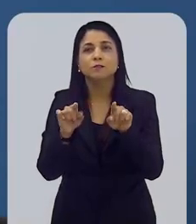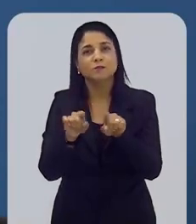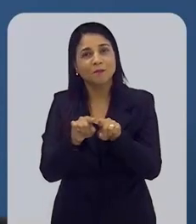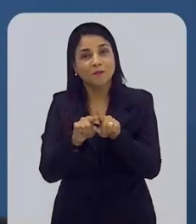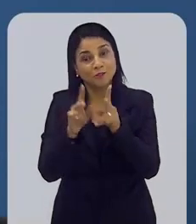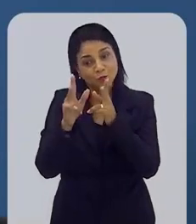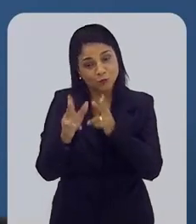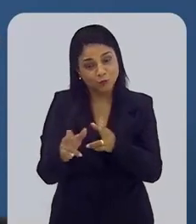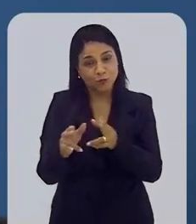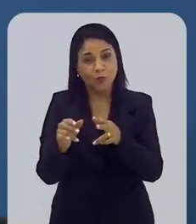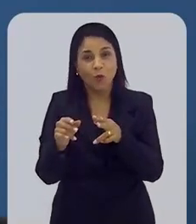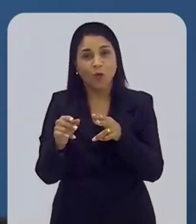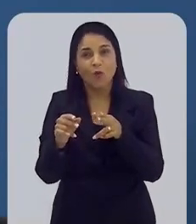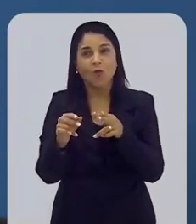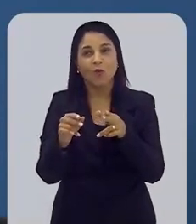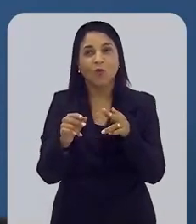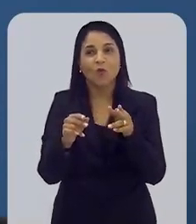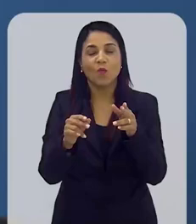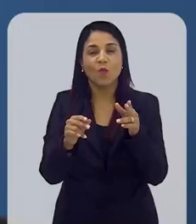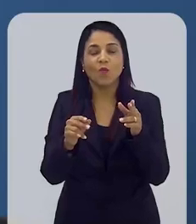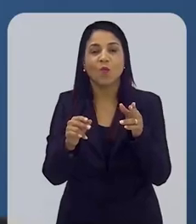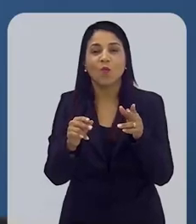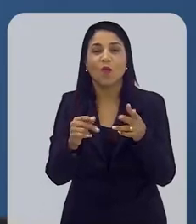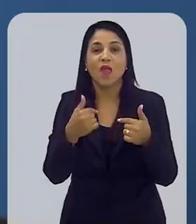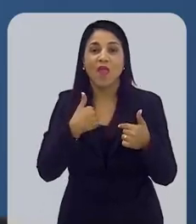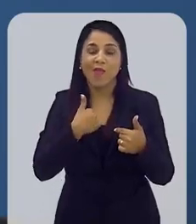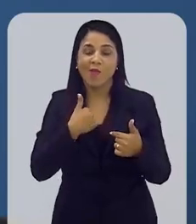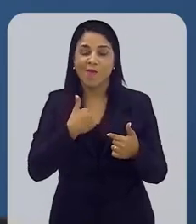também foi fazendo. Eu falo que foi a degradê, né? Eu fui,